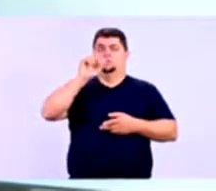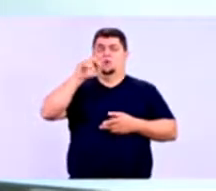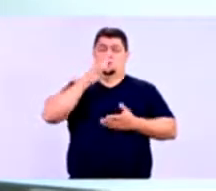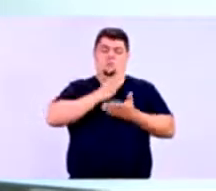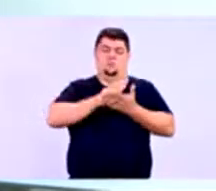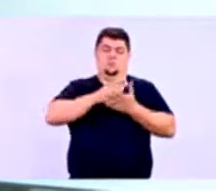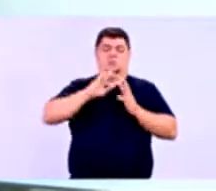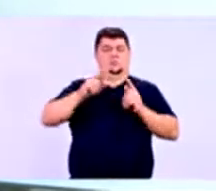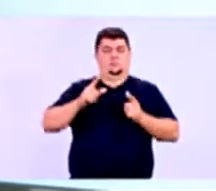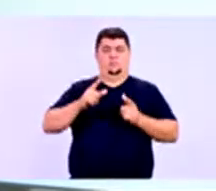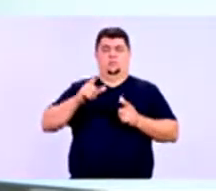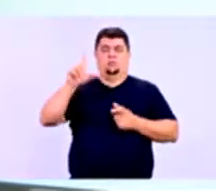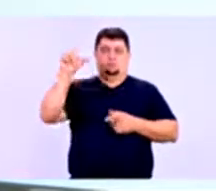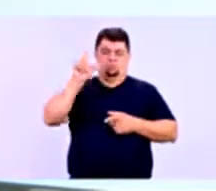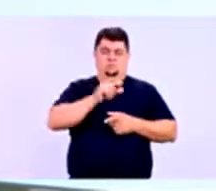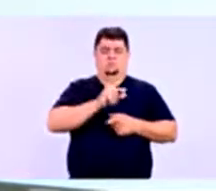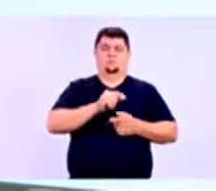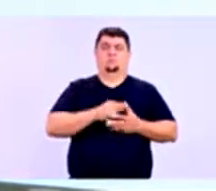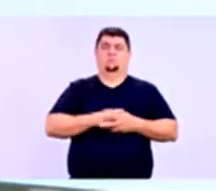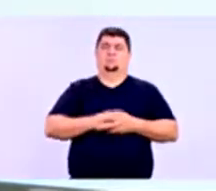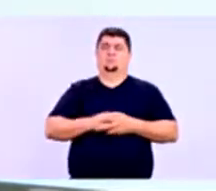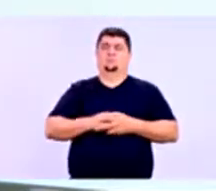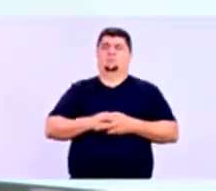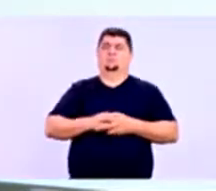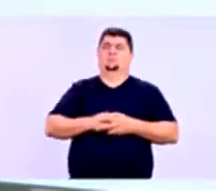As parcelas vão caindo.